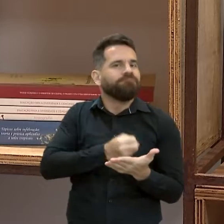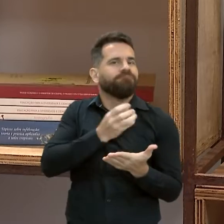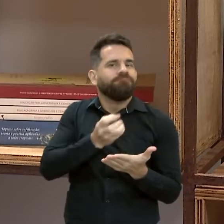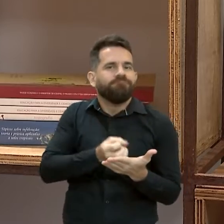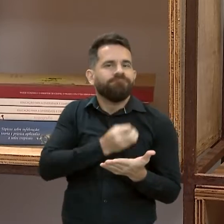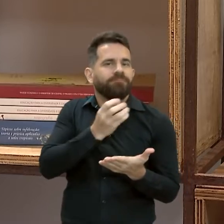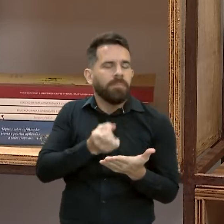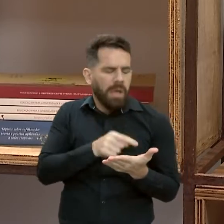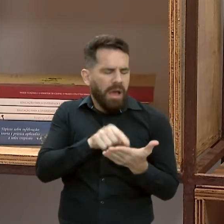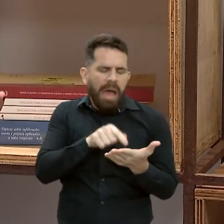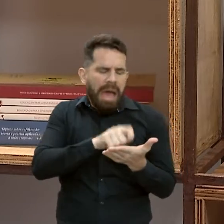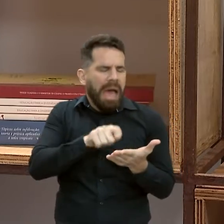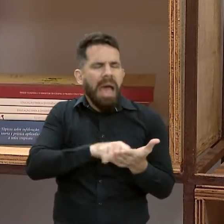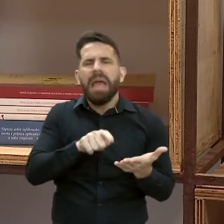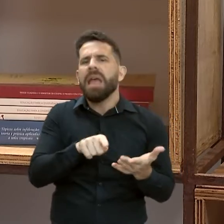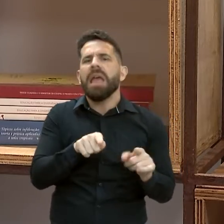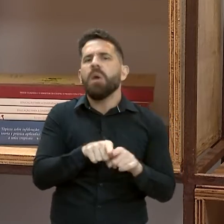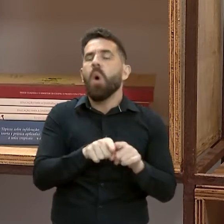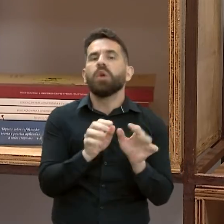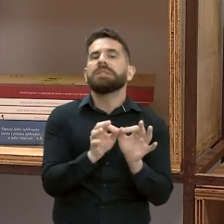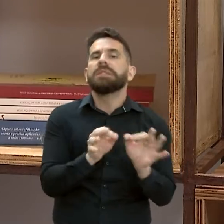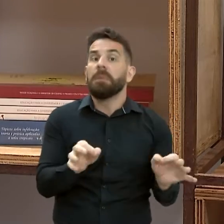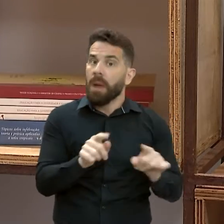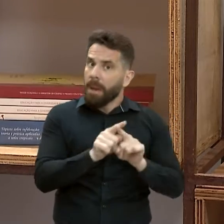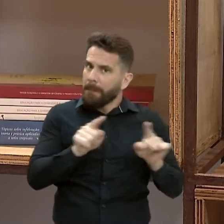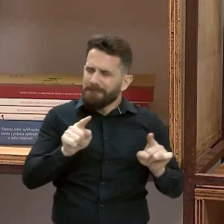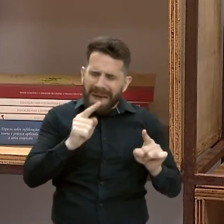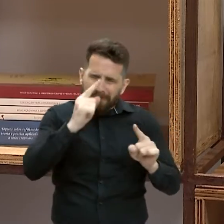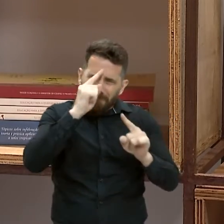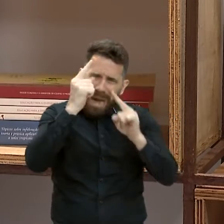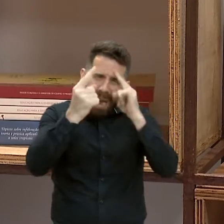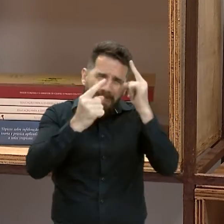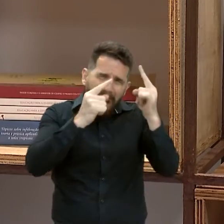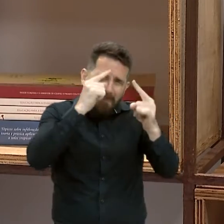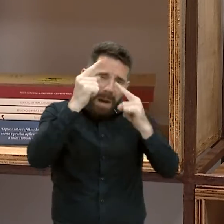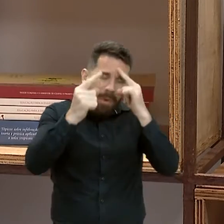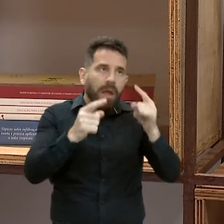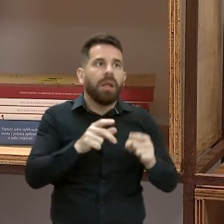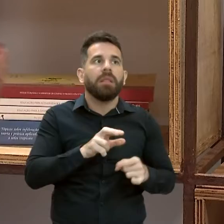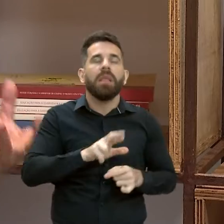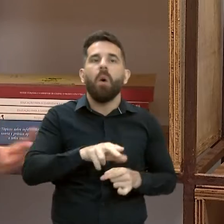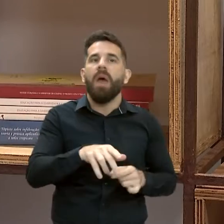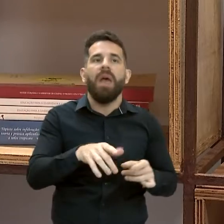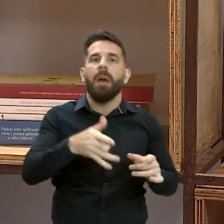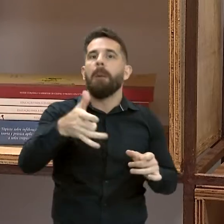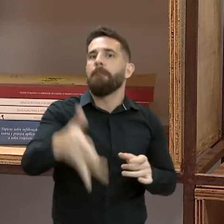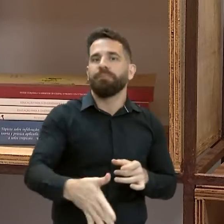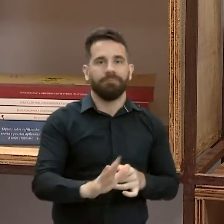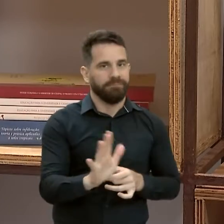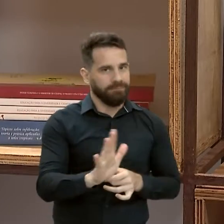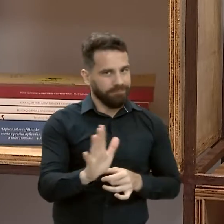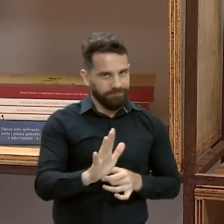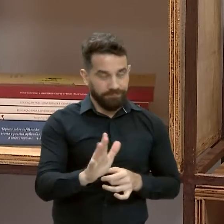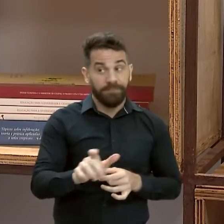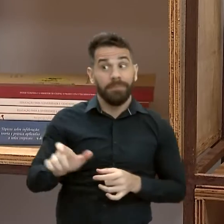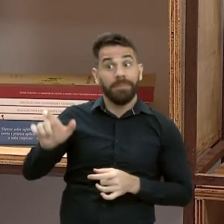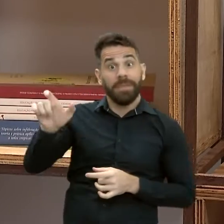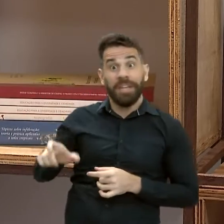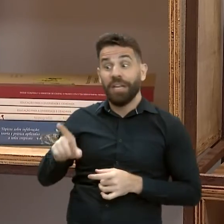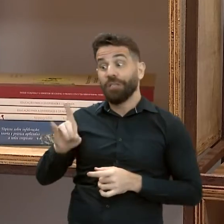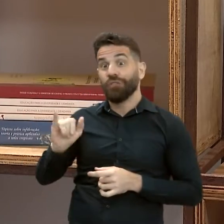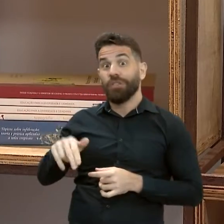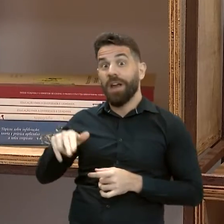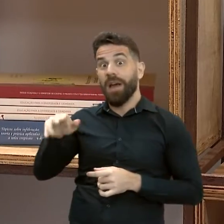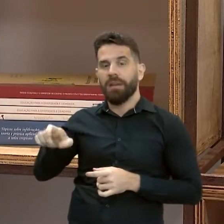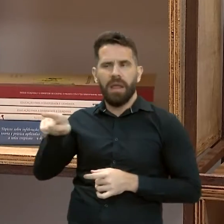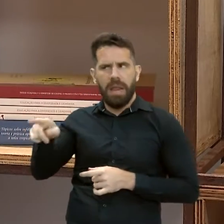muito simples, mas muito criativos, não simples, mas não simplistas, isso Diane Valdez, a minha orientadora, ela